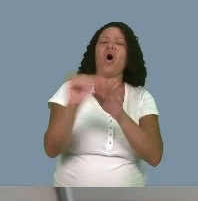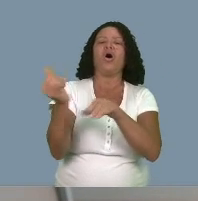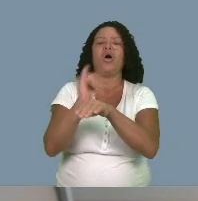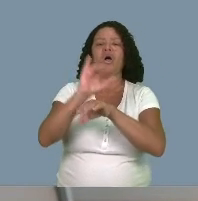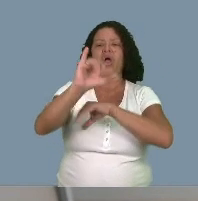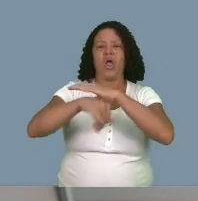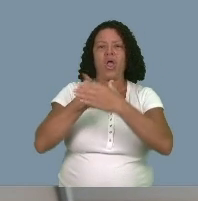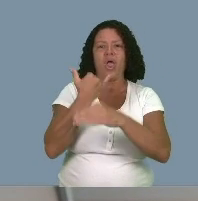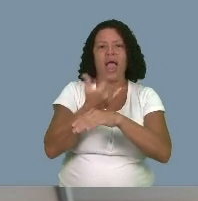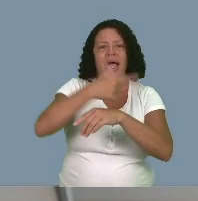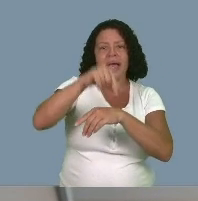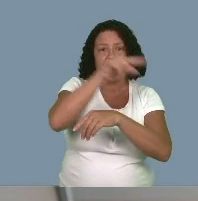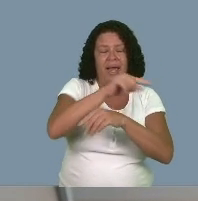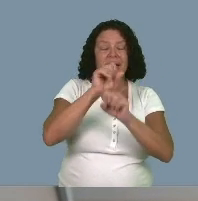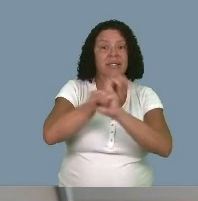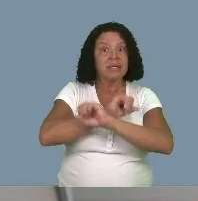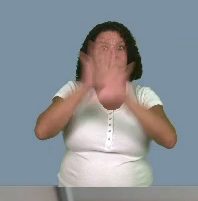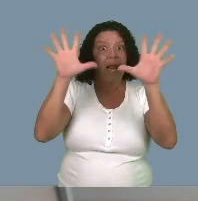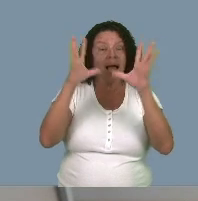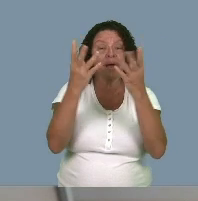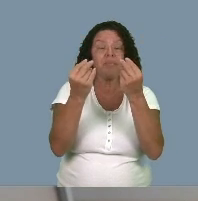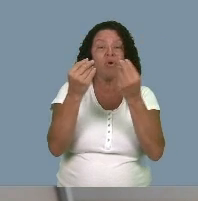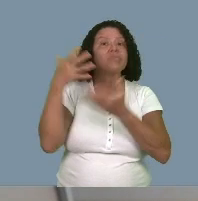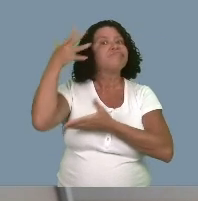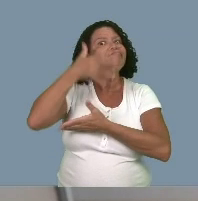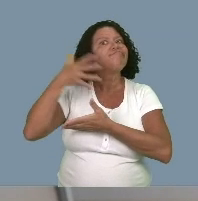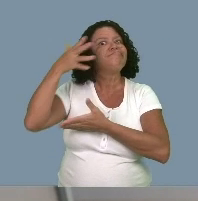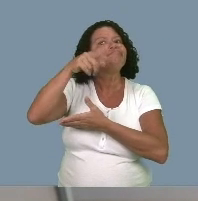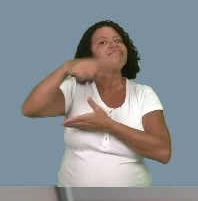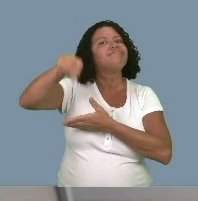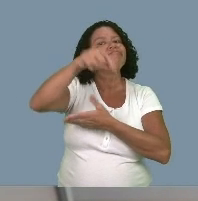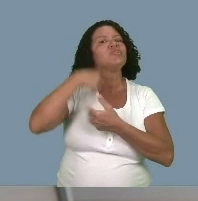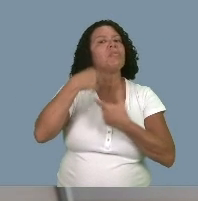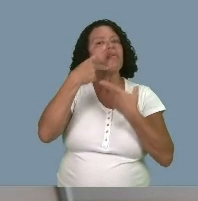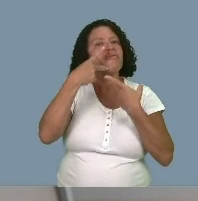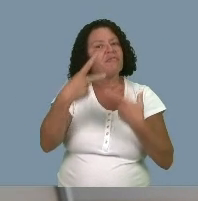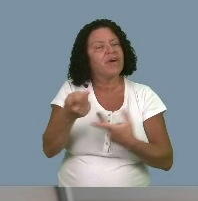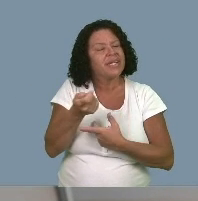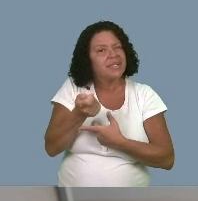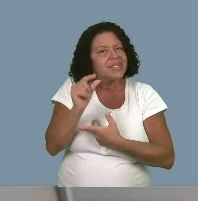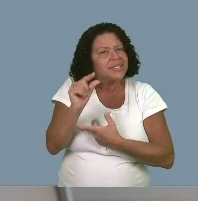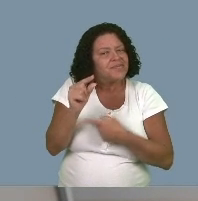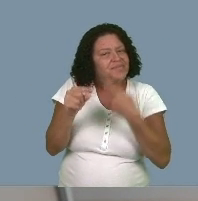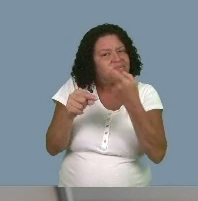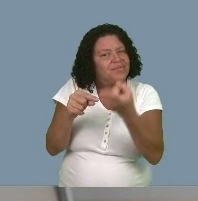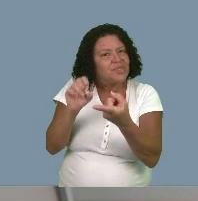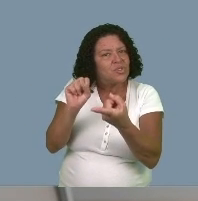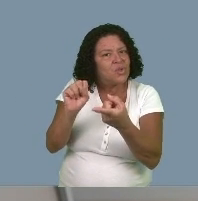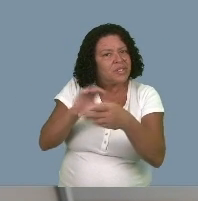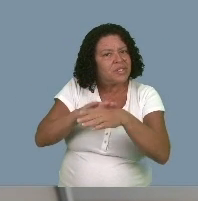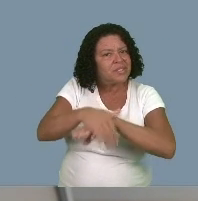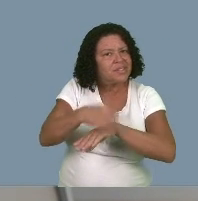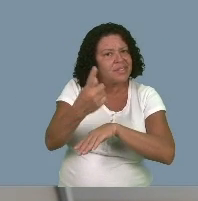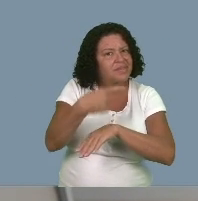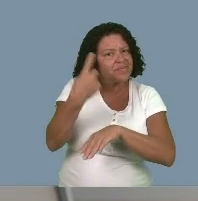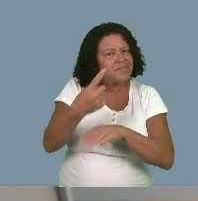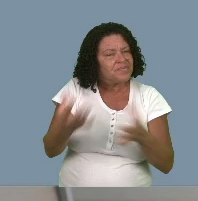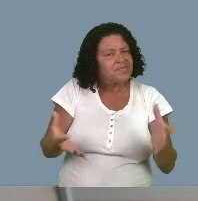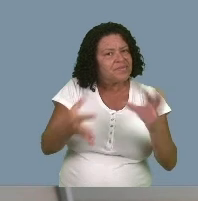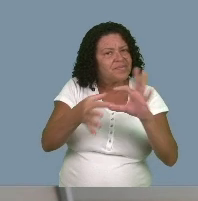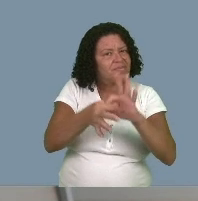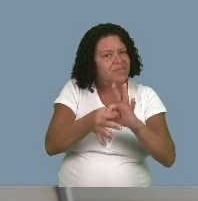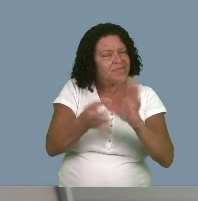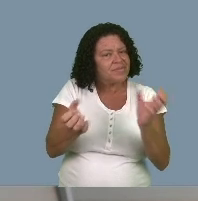trazem esclarecimentos sobre tantas outras questões. E como eu disse, daqui a pouquinho, às 8 horas, estaremos reunidos em